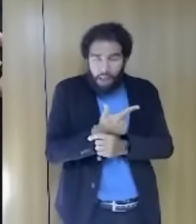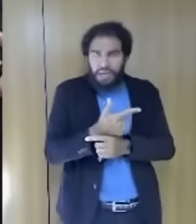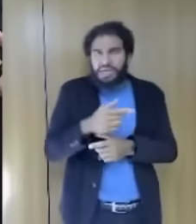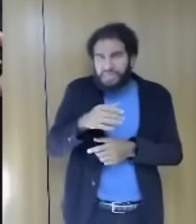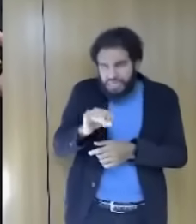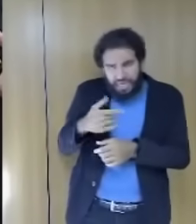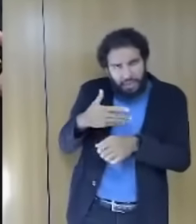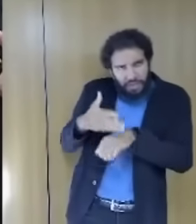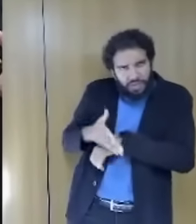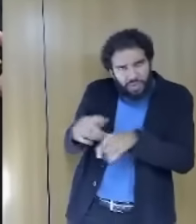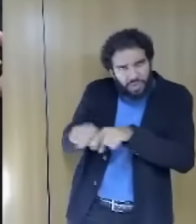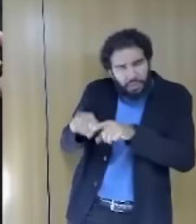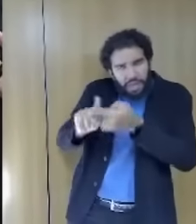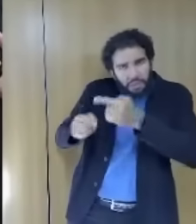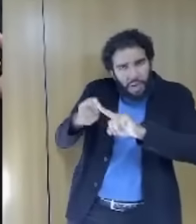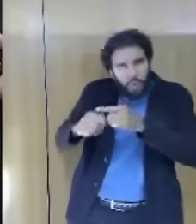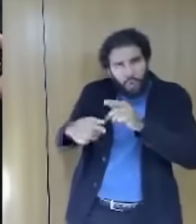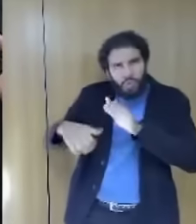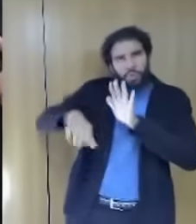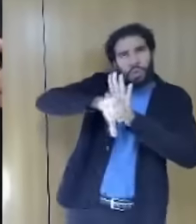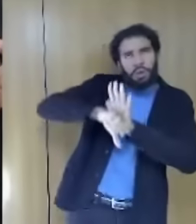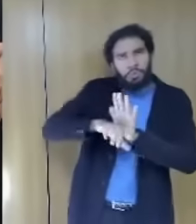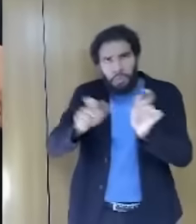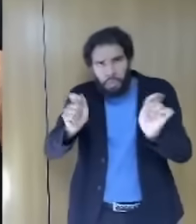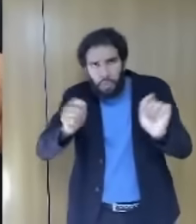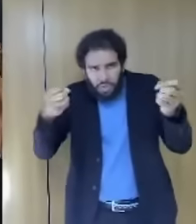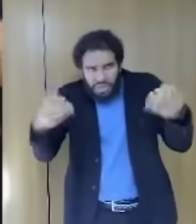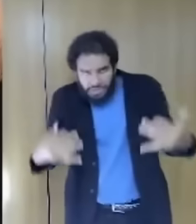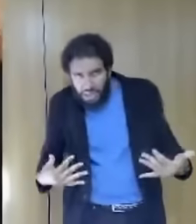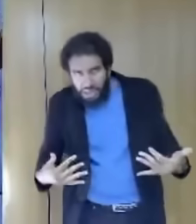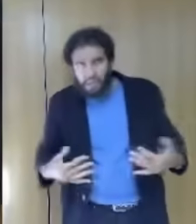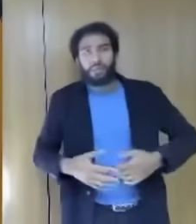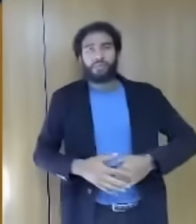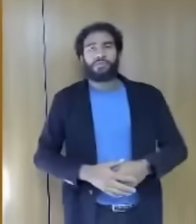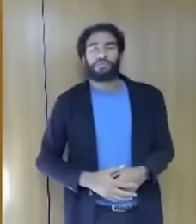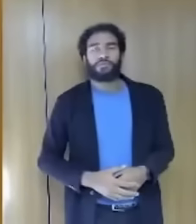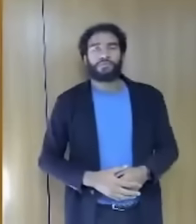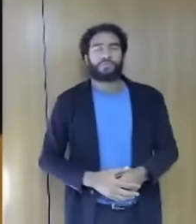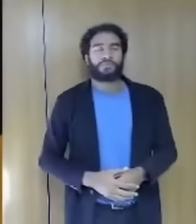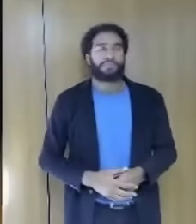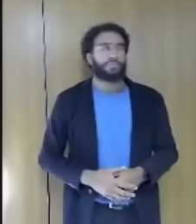do crime. Se eu puder falar um pouco disso, por favor, ou o doutor Andrei.